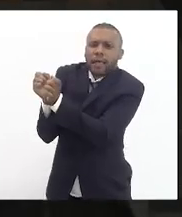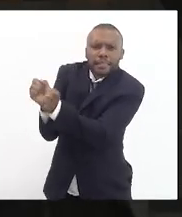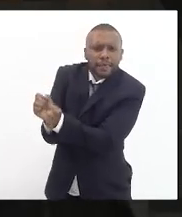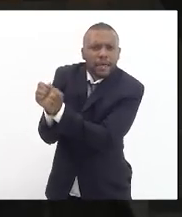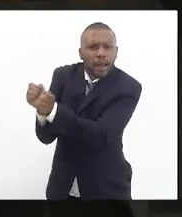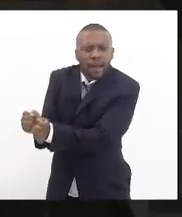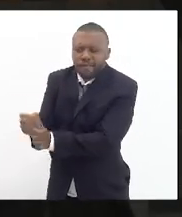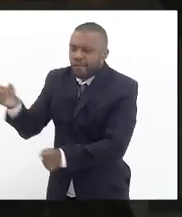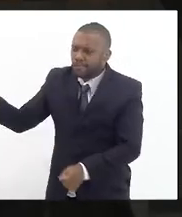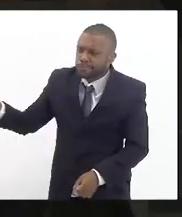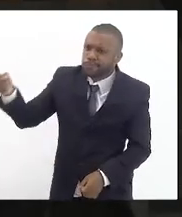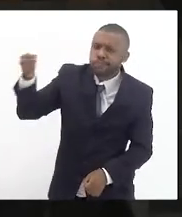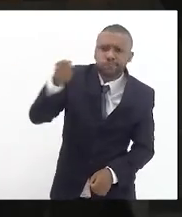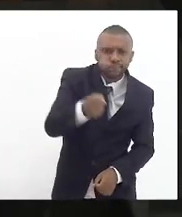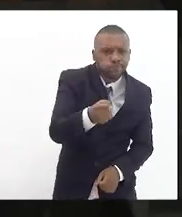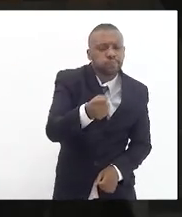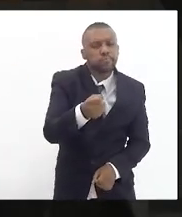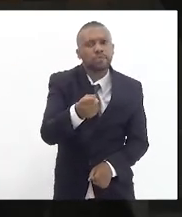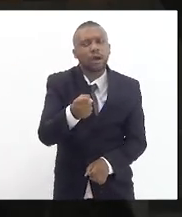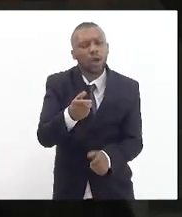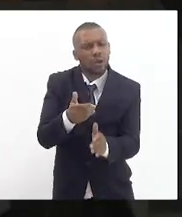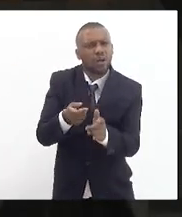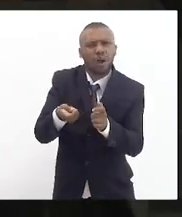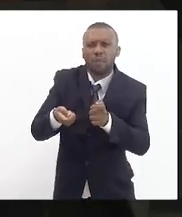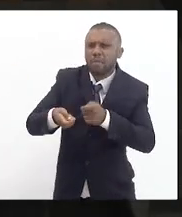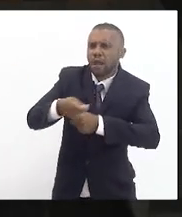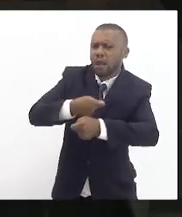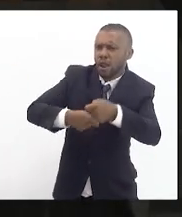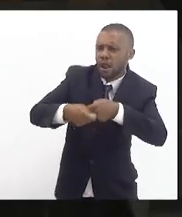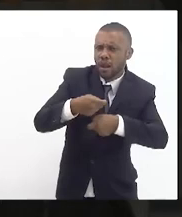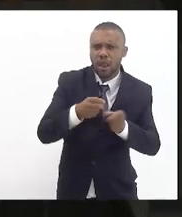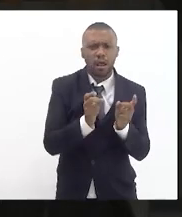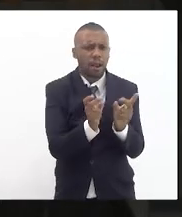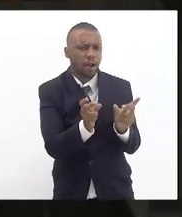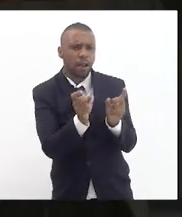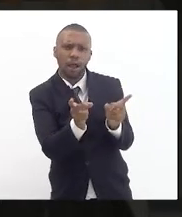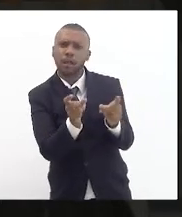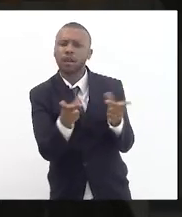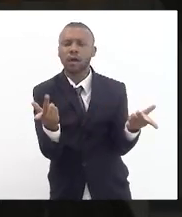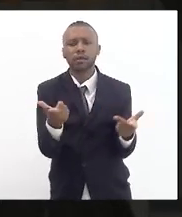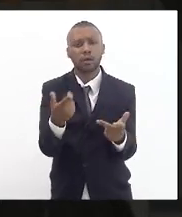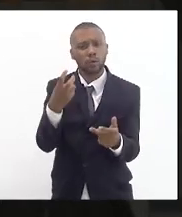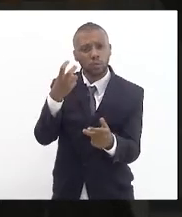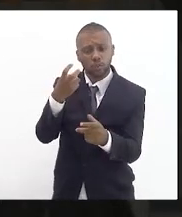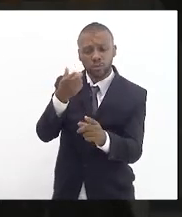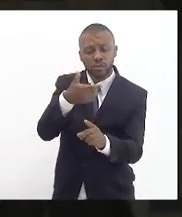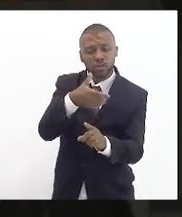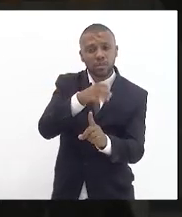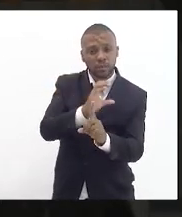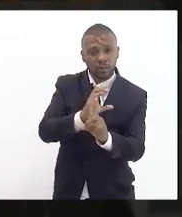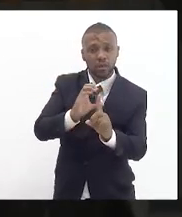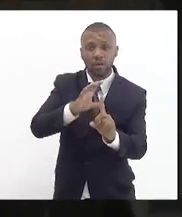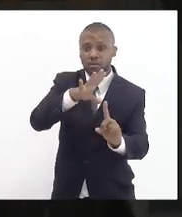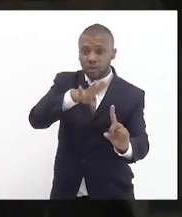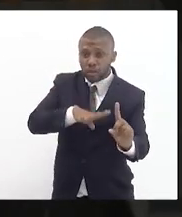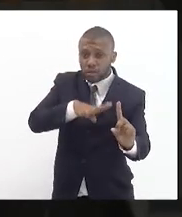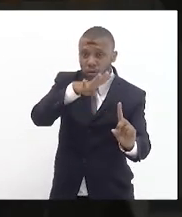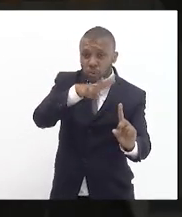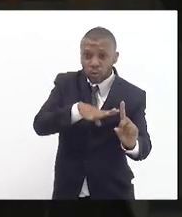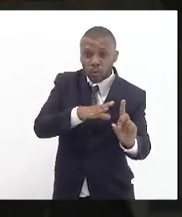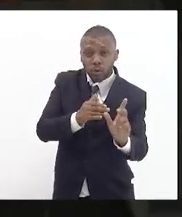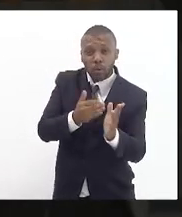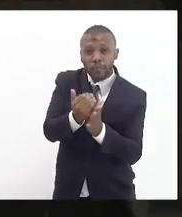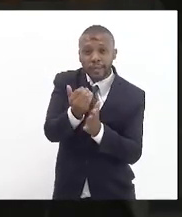retirados da África e comercializado os seus cultos passaram a ser